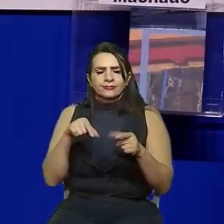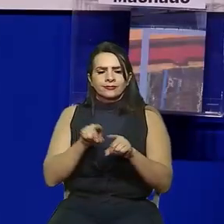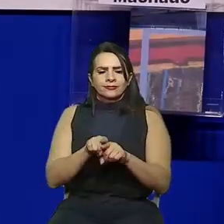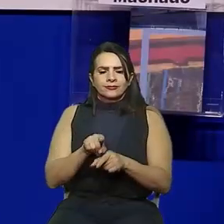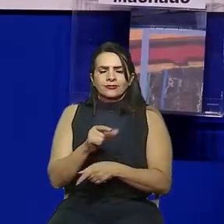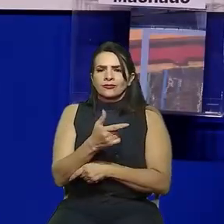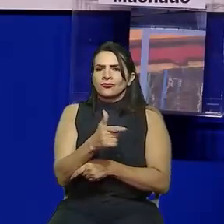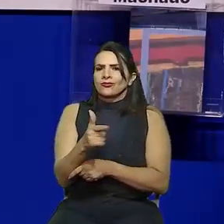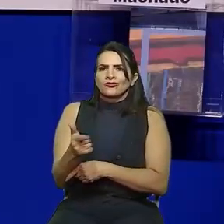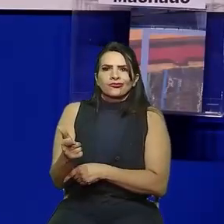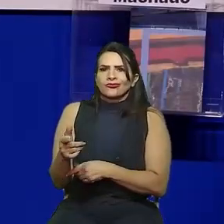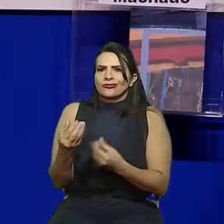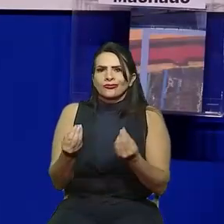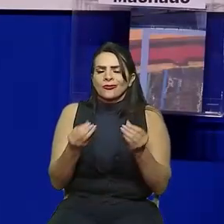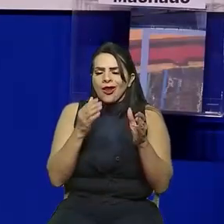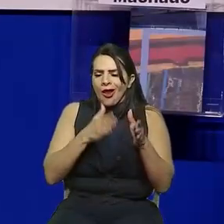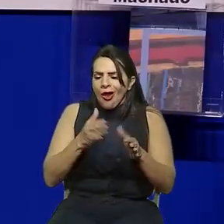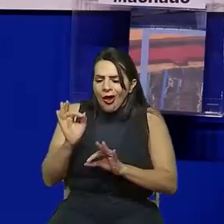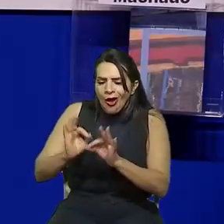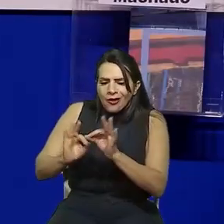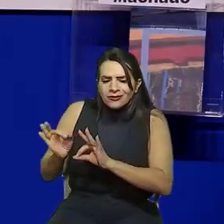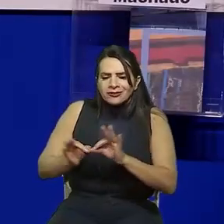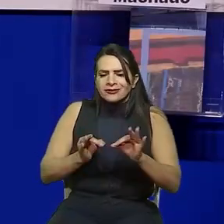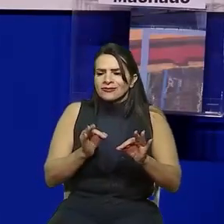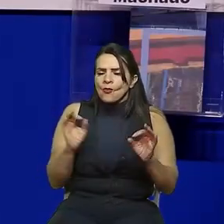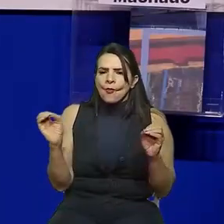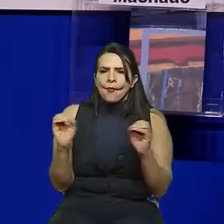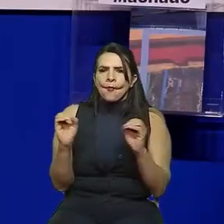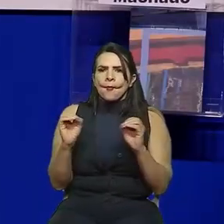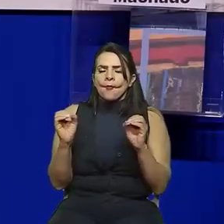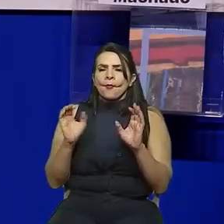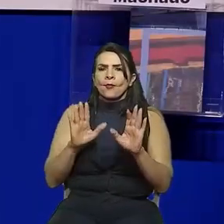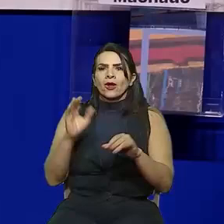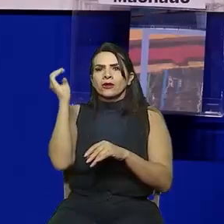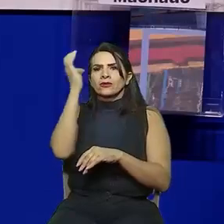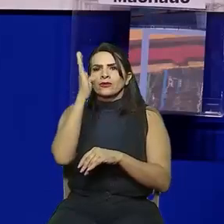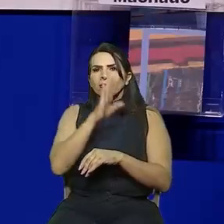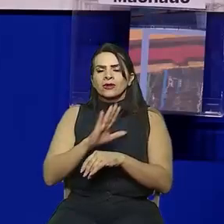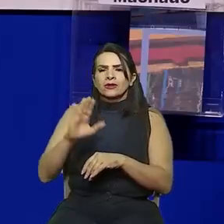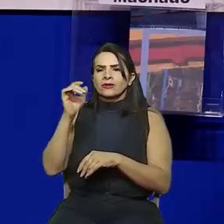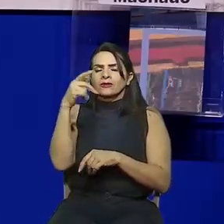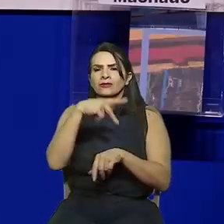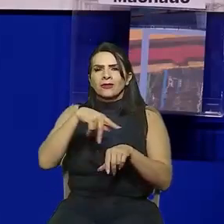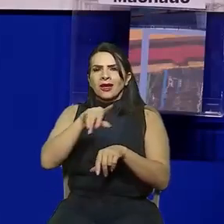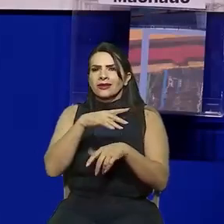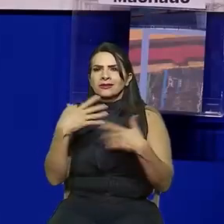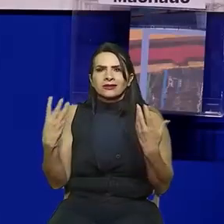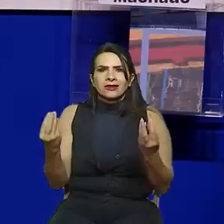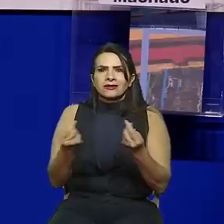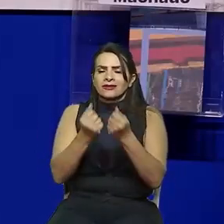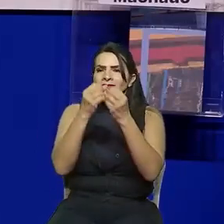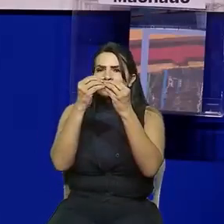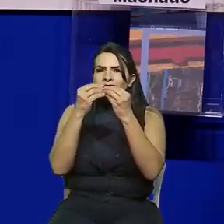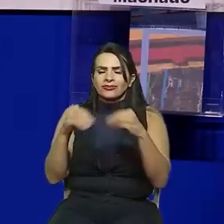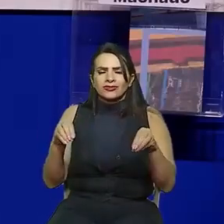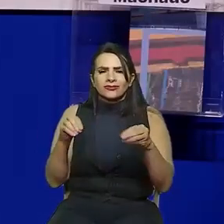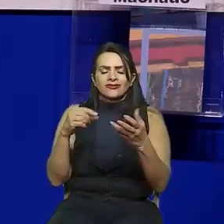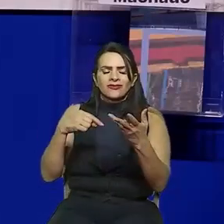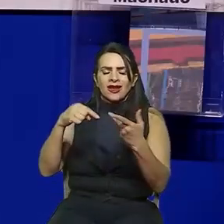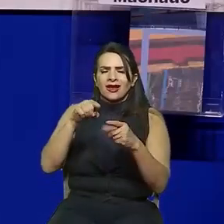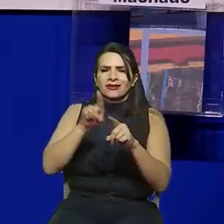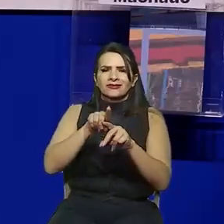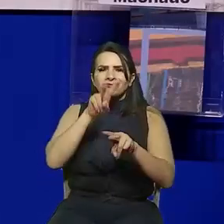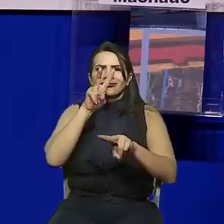Não tinha a mínima sequência, não tinha unidade, não tinha nada, mas o Brasil era um país despedaçado. Era um país